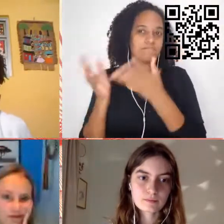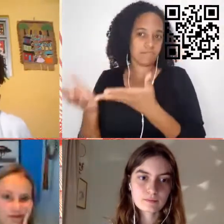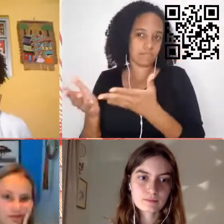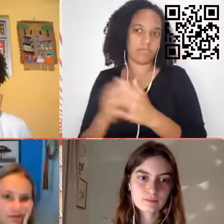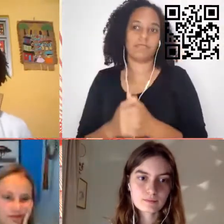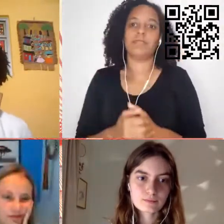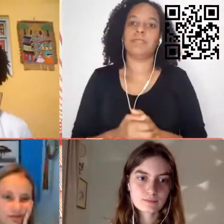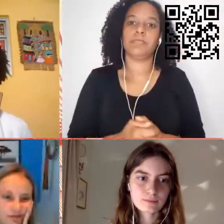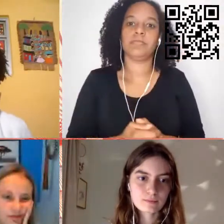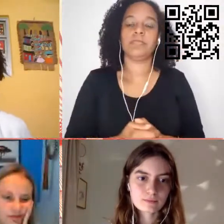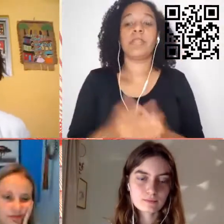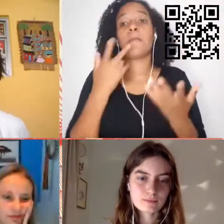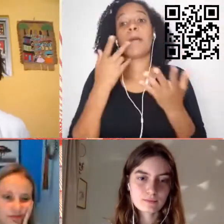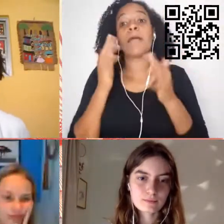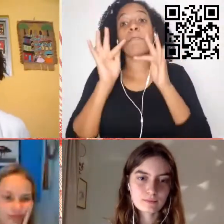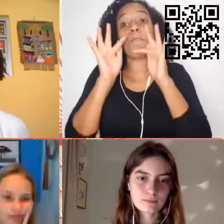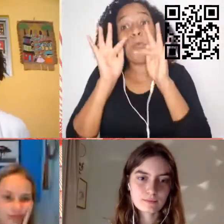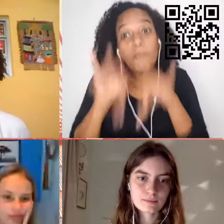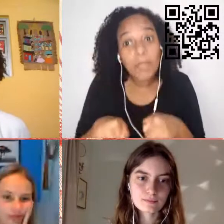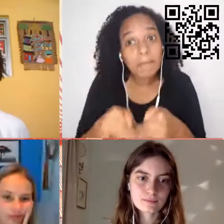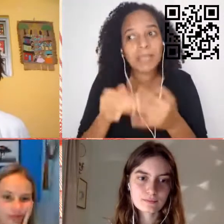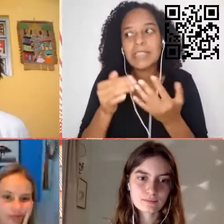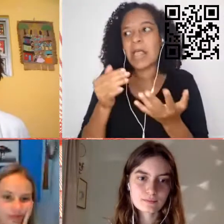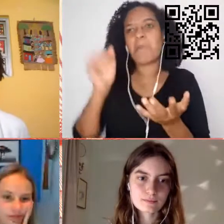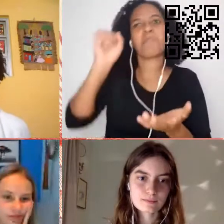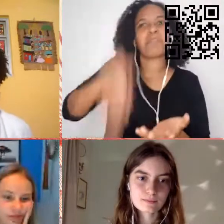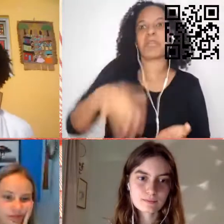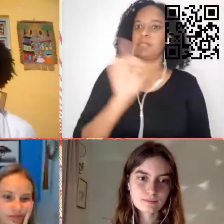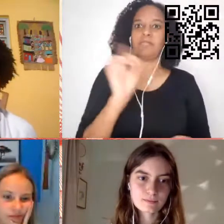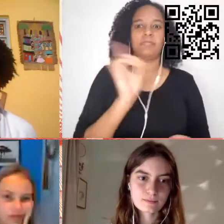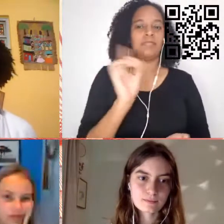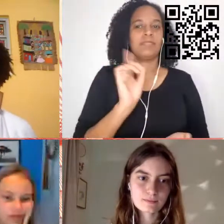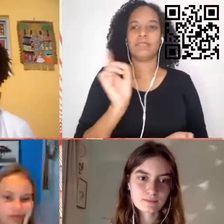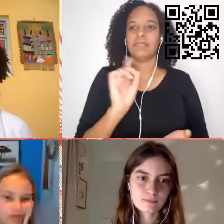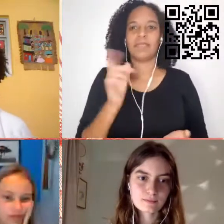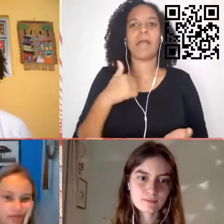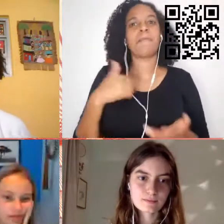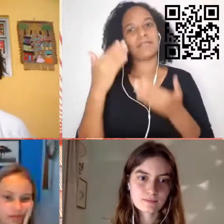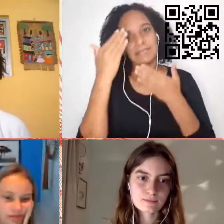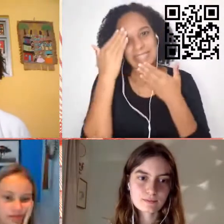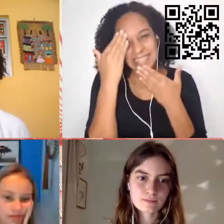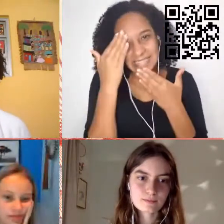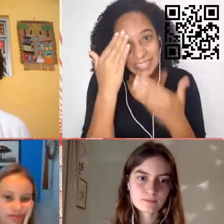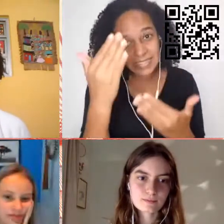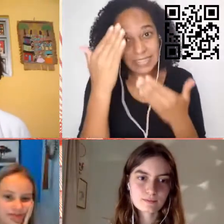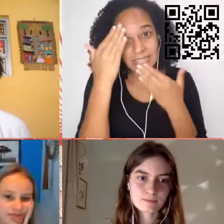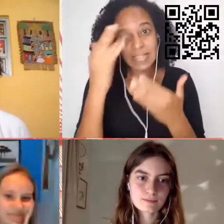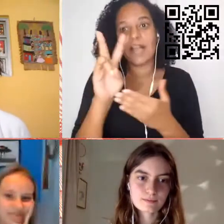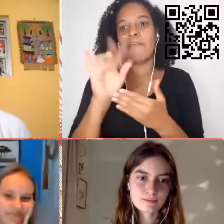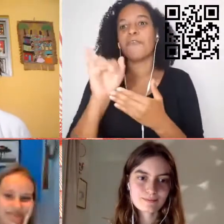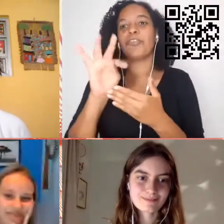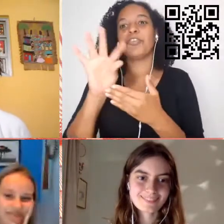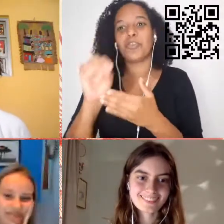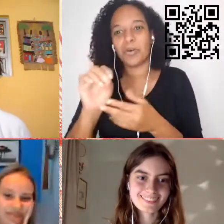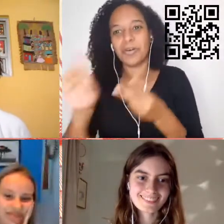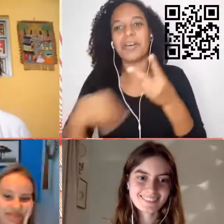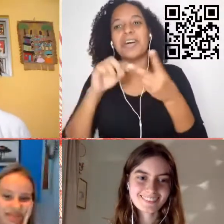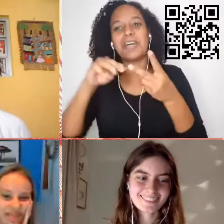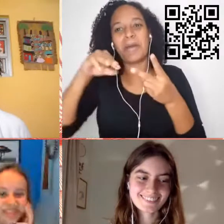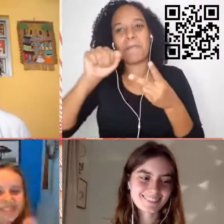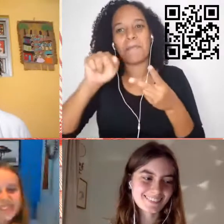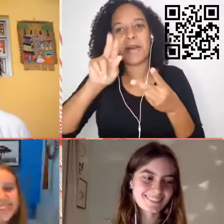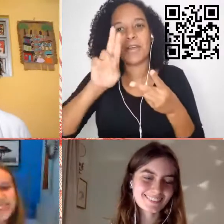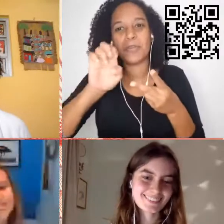fim, mas não menos importante, quero agradecer imensamente Vitória e Manu,